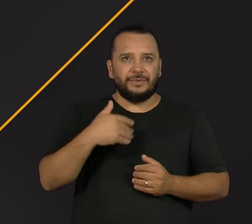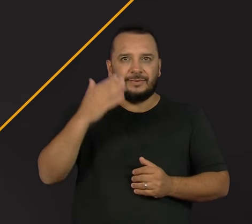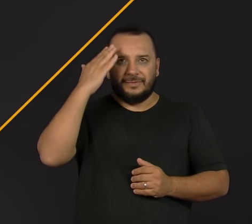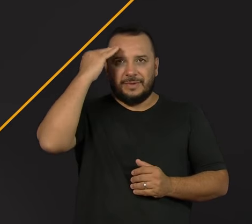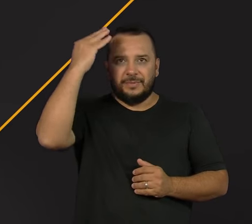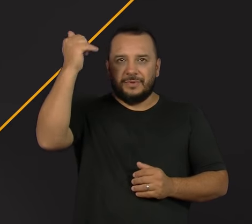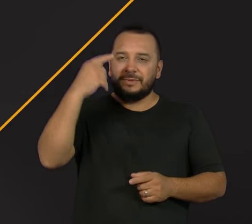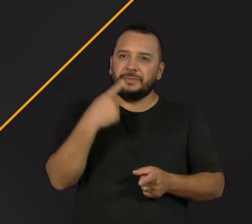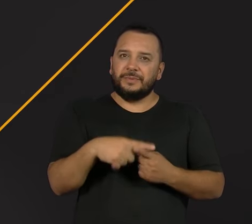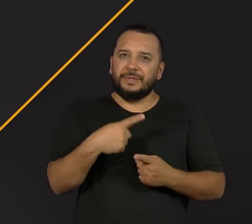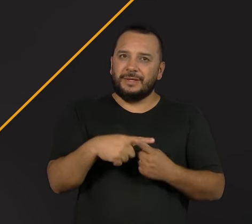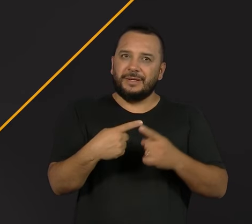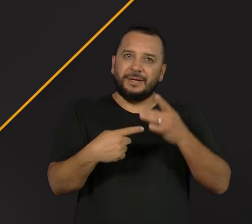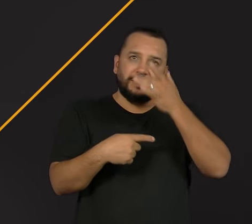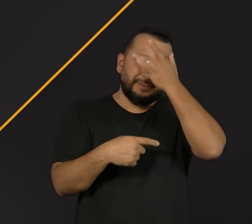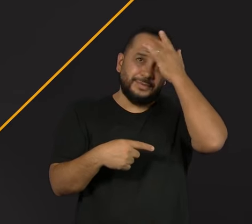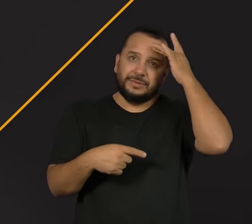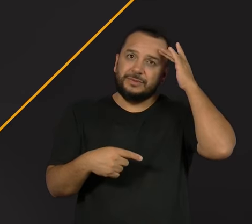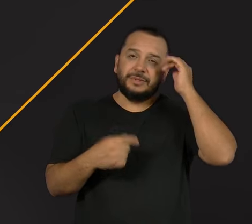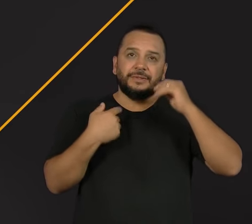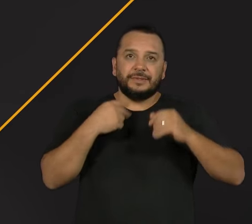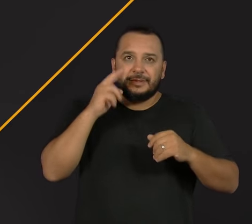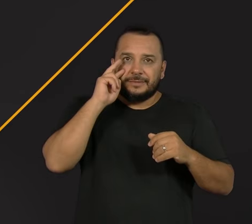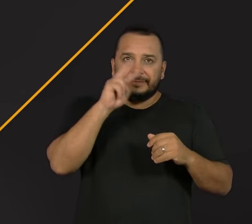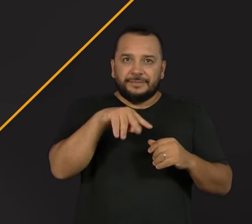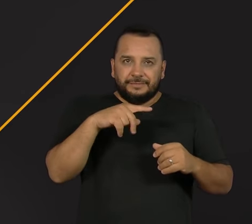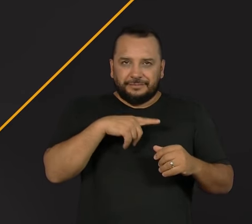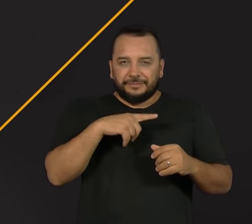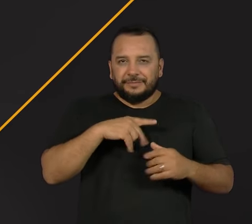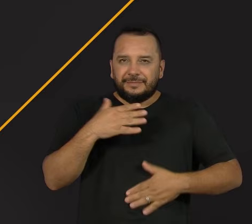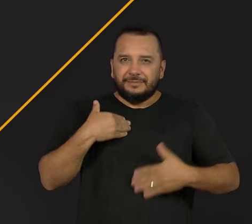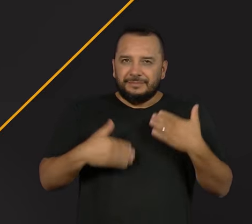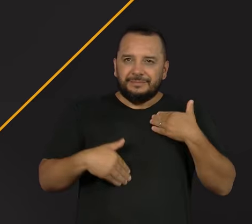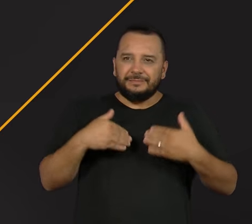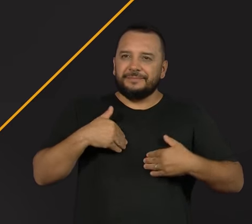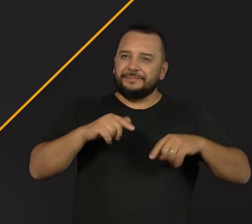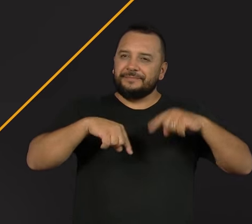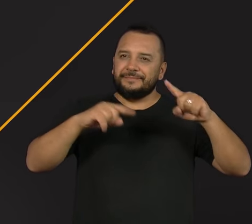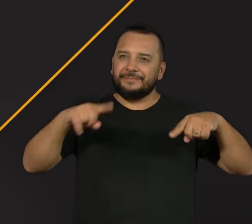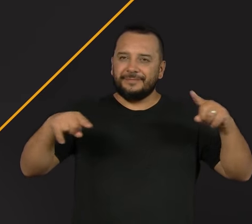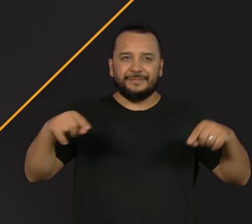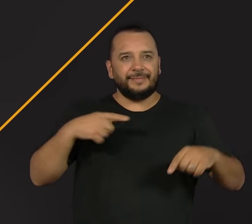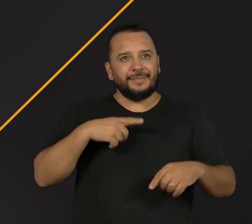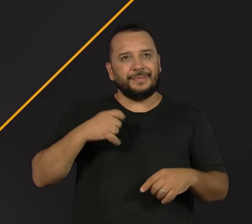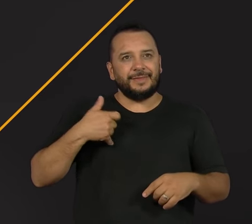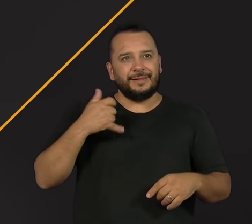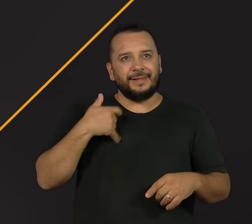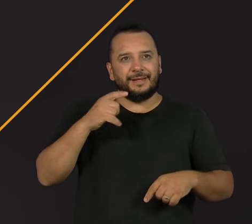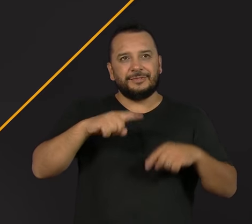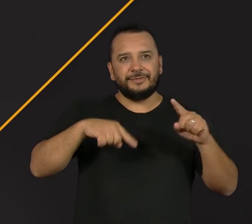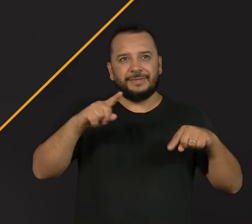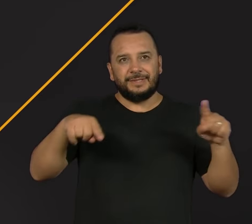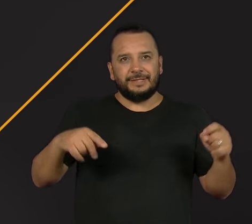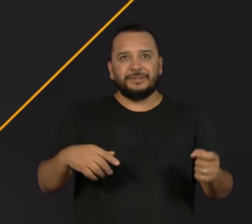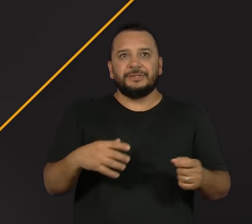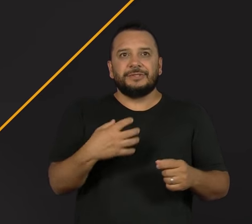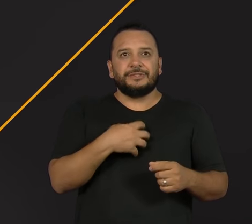sucesso, porque as pessoas viam essa diversidade de corpos, de idades, de interesses,